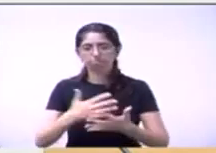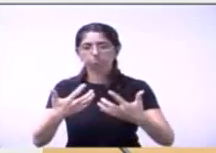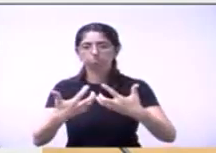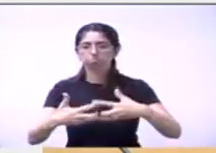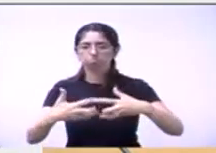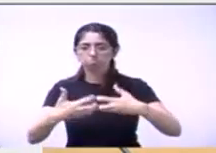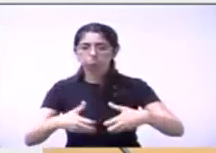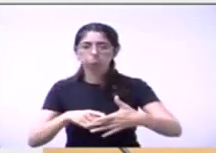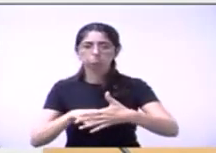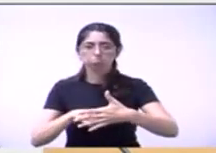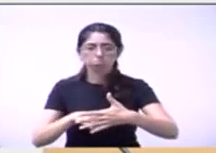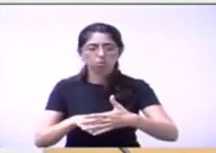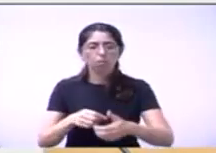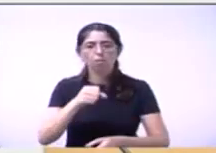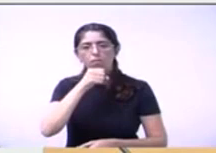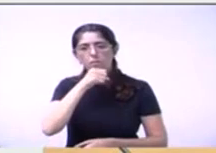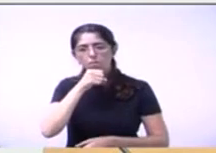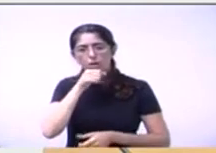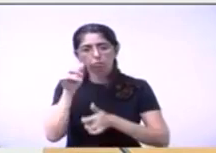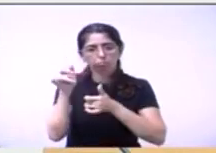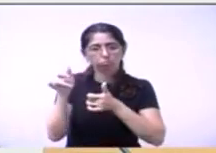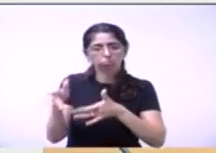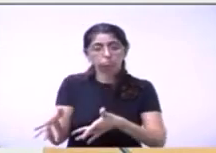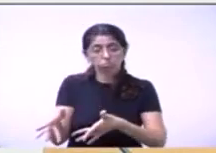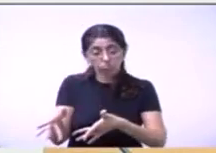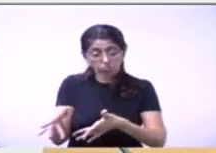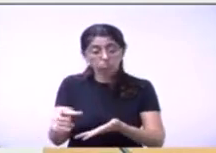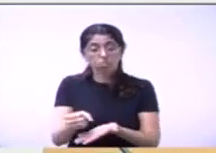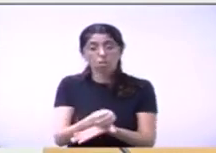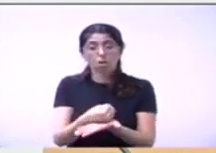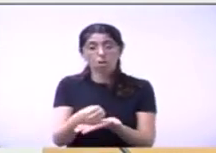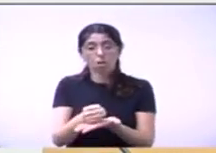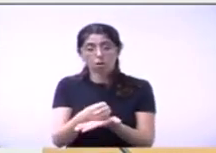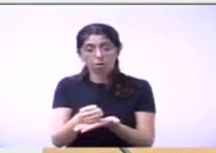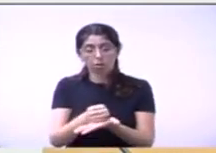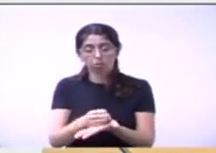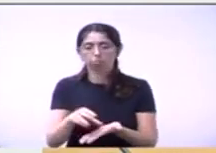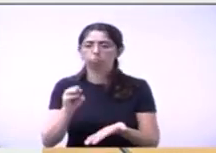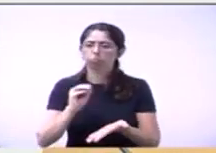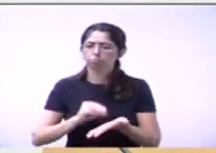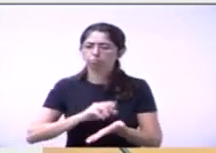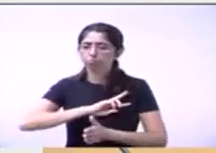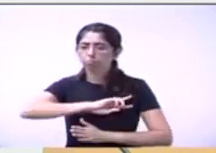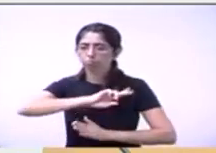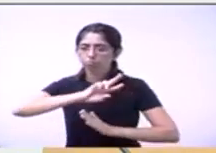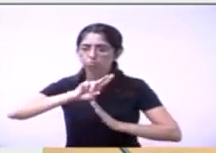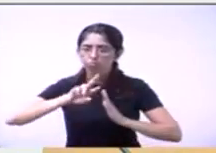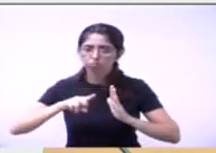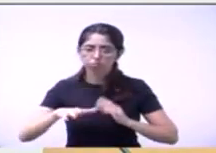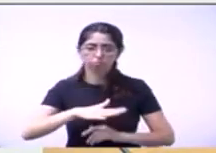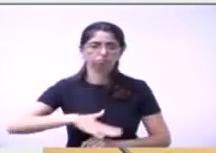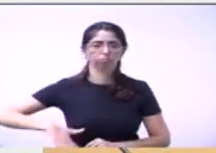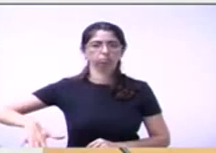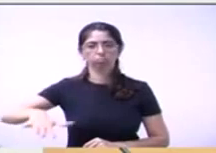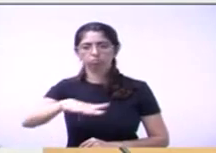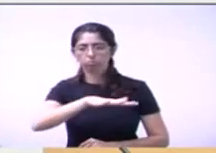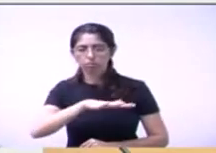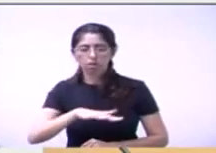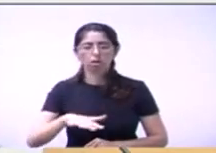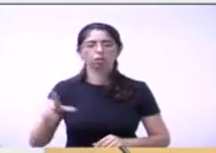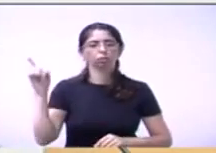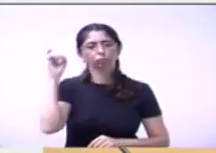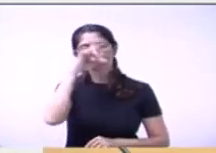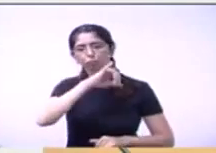abandonados, estragados, falta de medicamentos, no atendimento em várias áreas